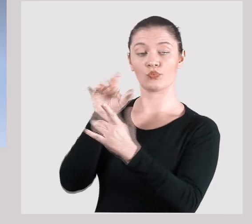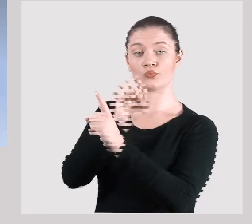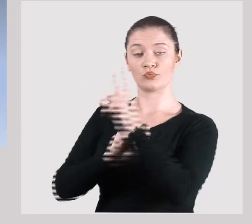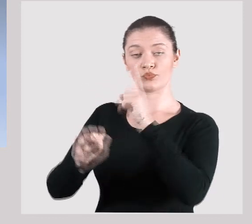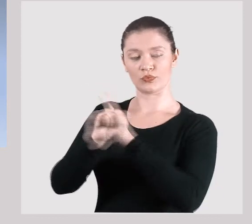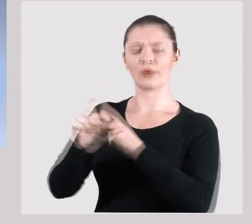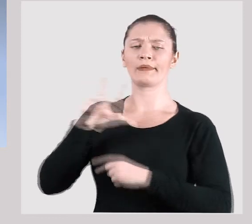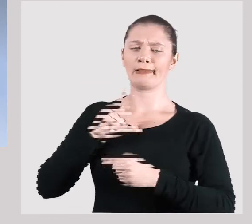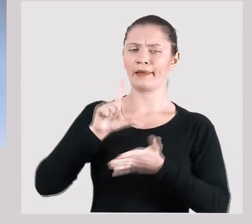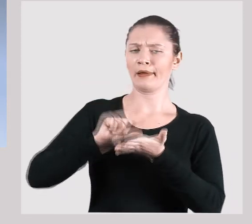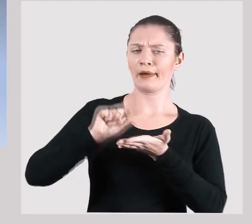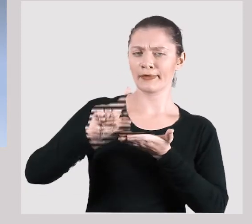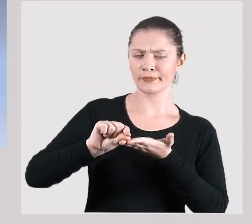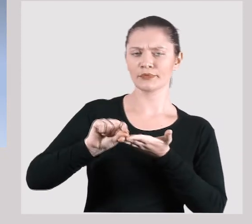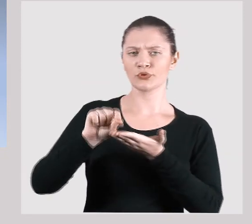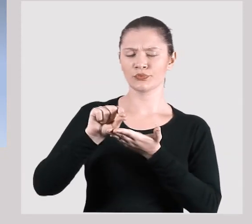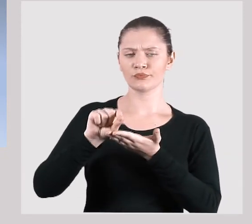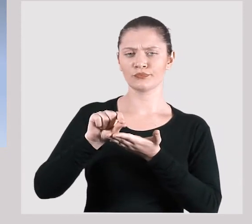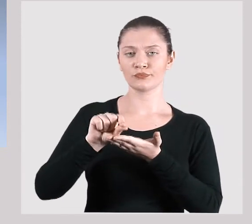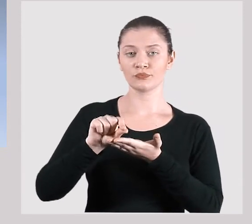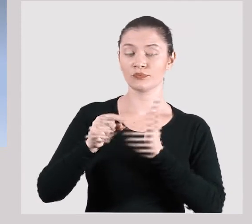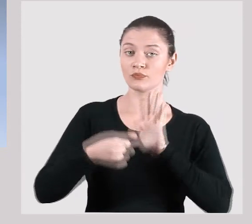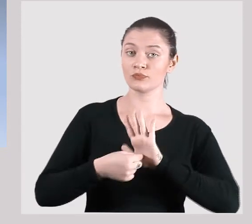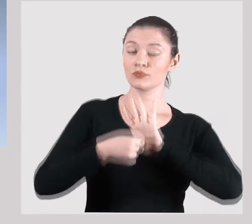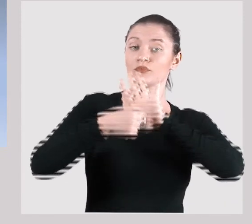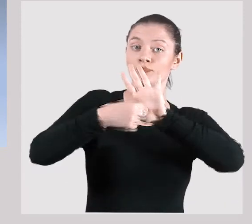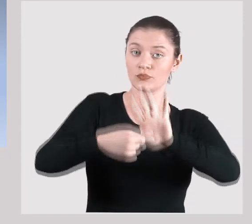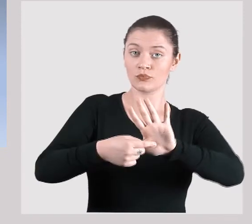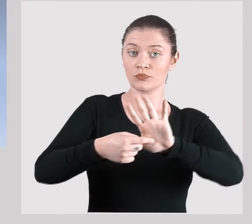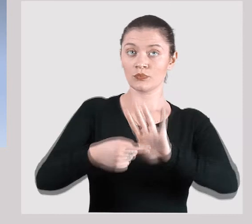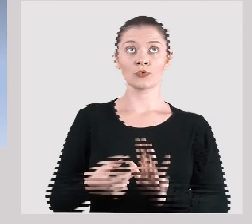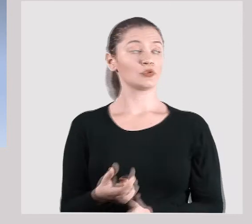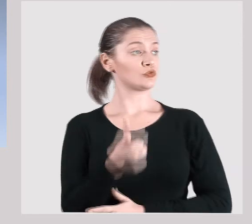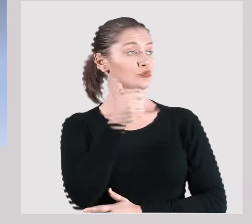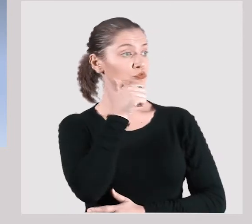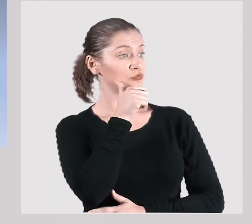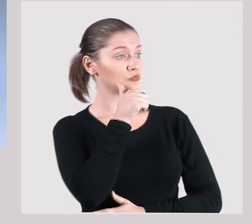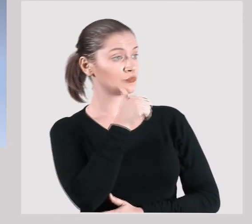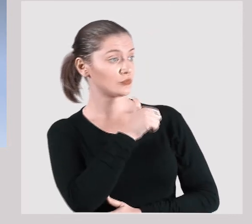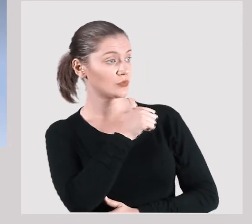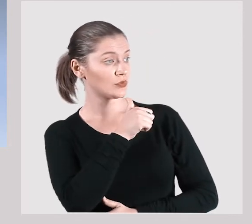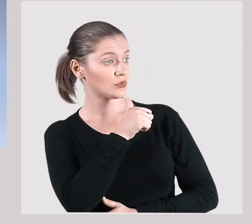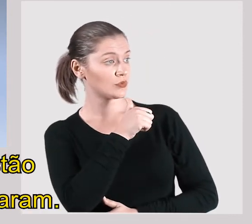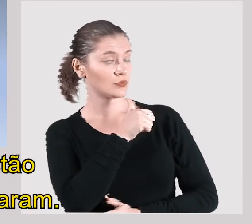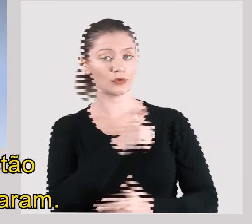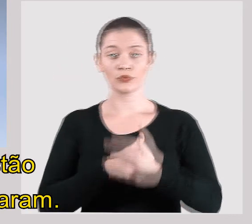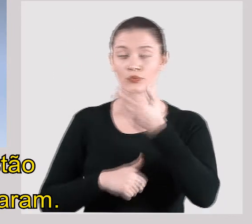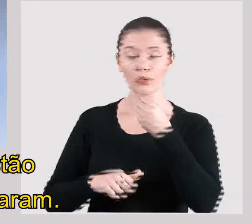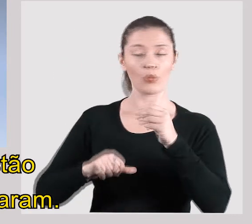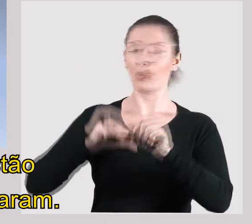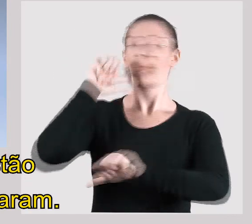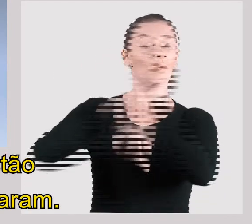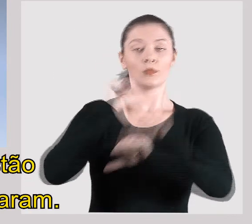surgindo, então tem relatos de turmas inteiras que da noite para o dia viraram transgêneros, turmas de escola, não